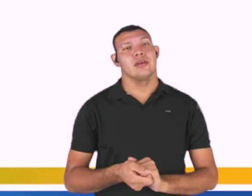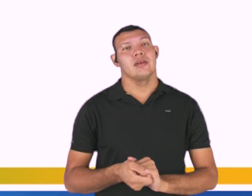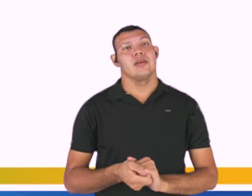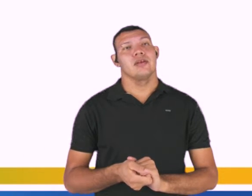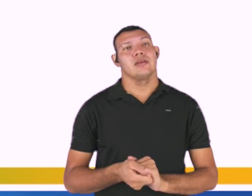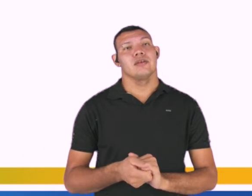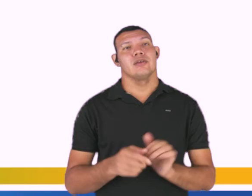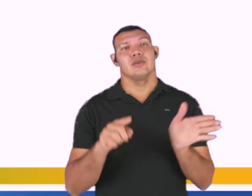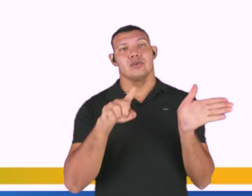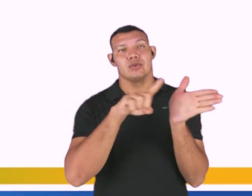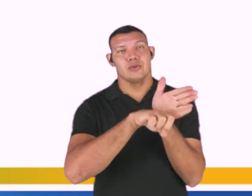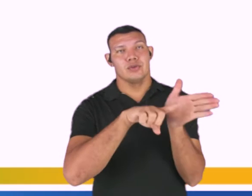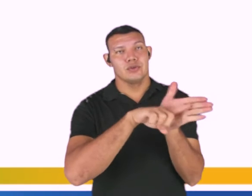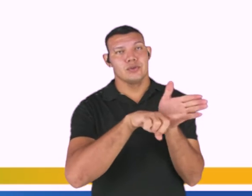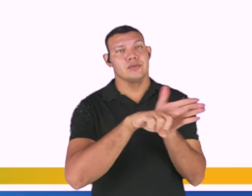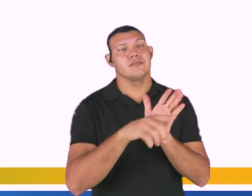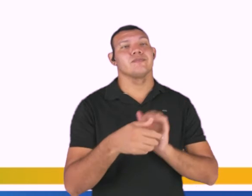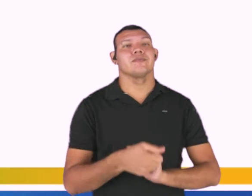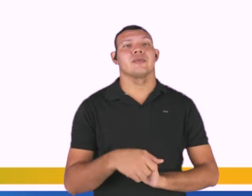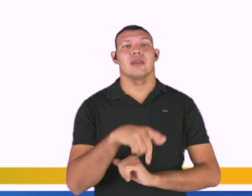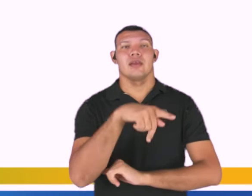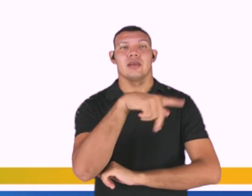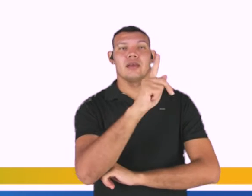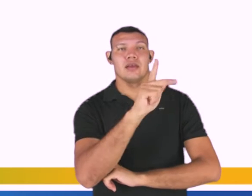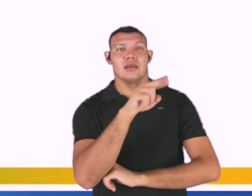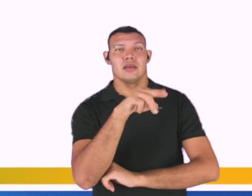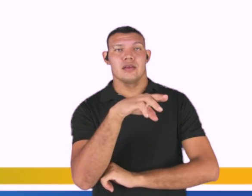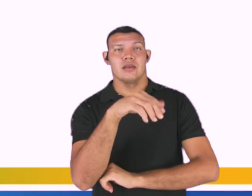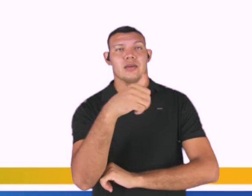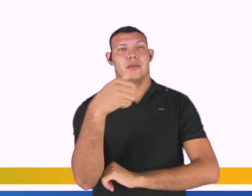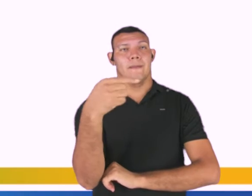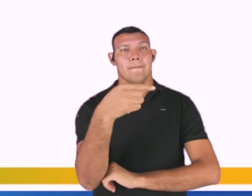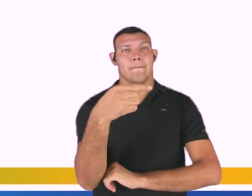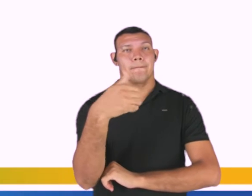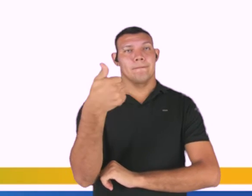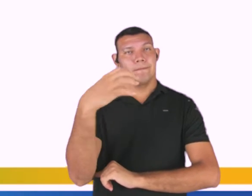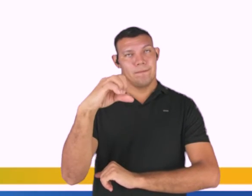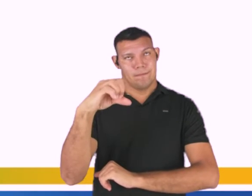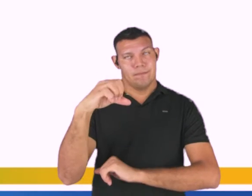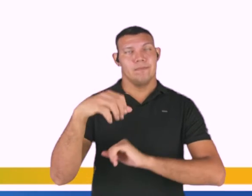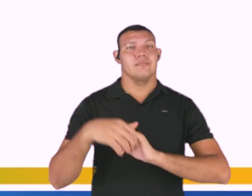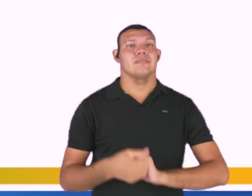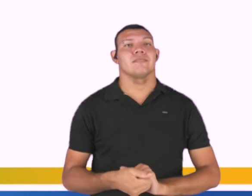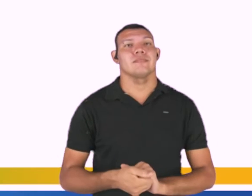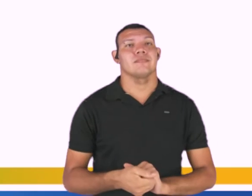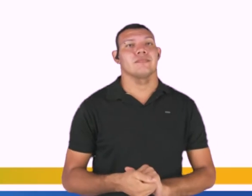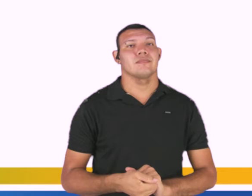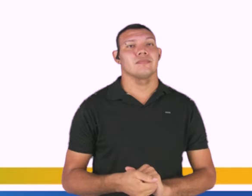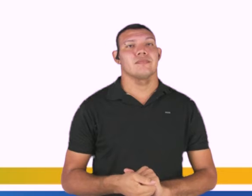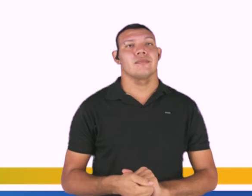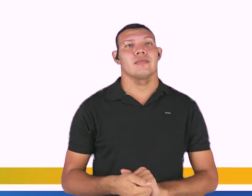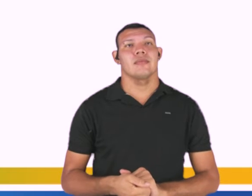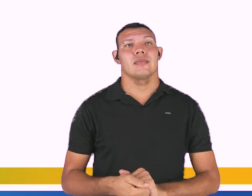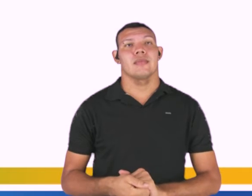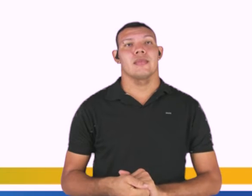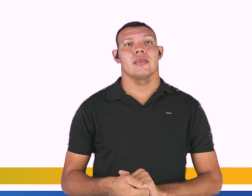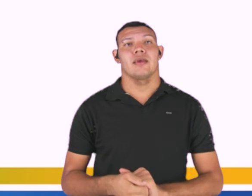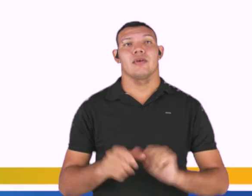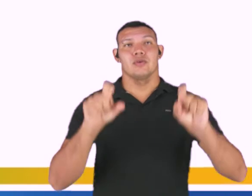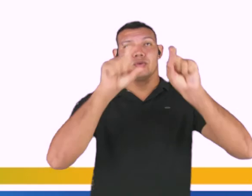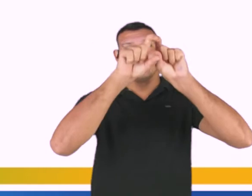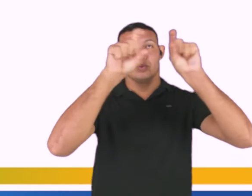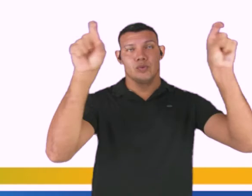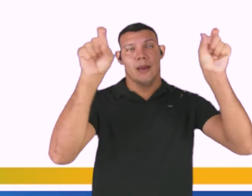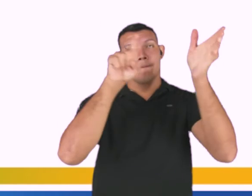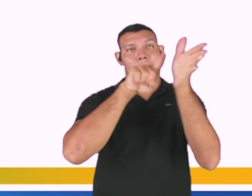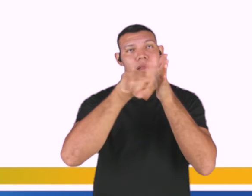e aí, por fim, nós temos o valor de k, que é igual a menos 19. E aí, o enunciado da questão, ele estava